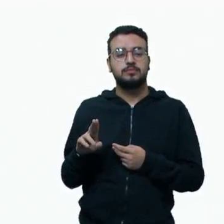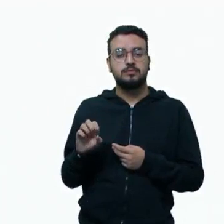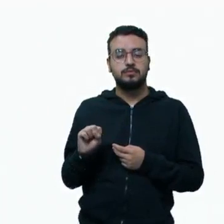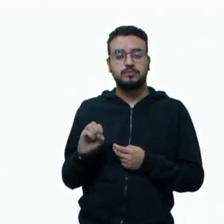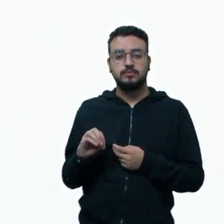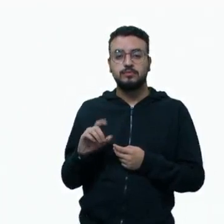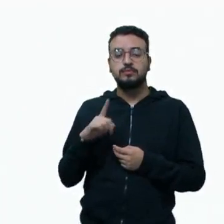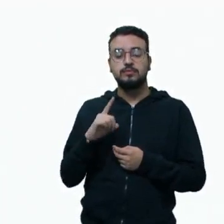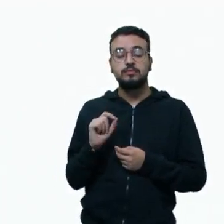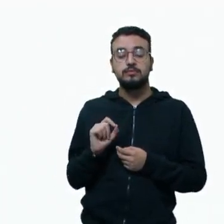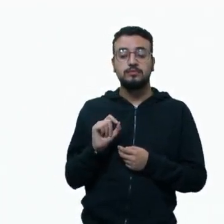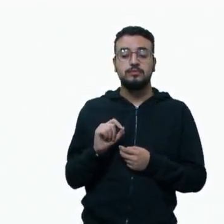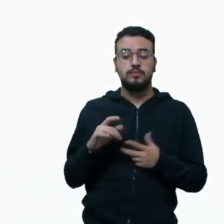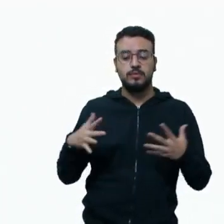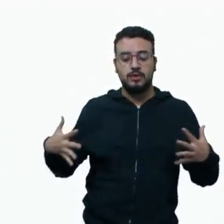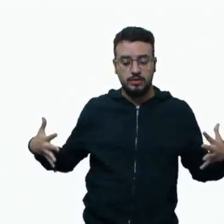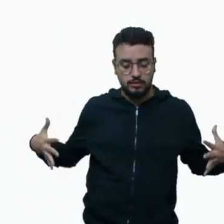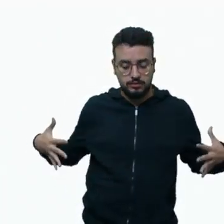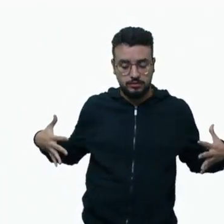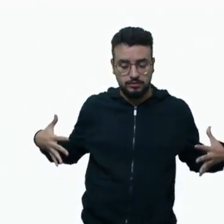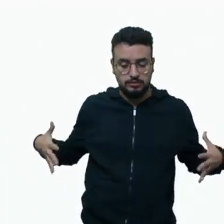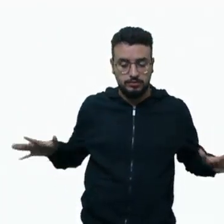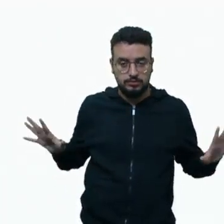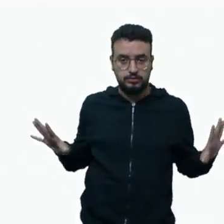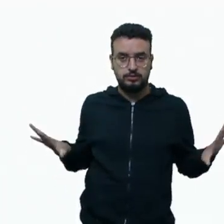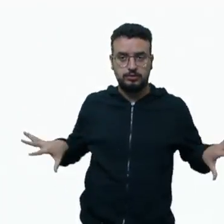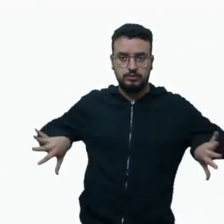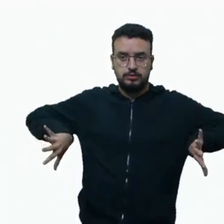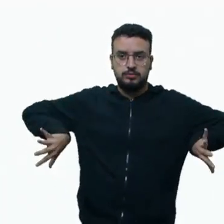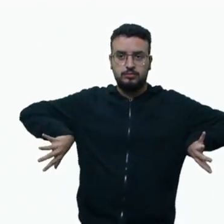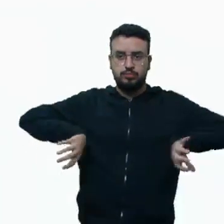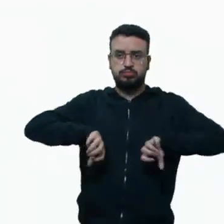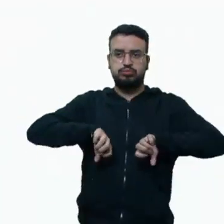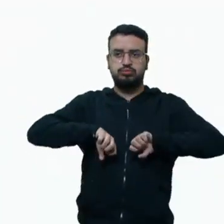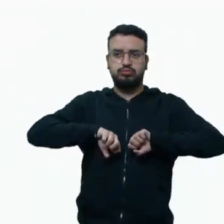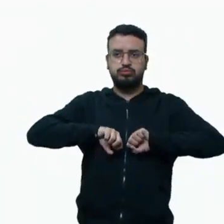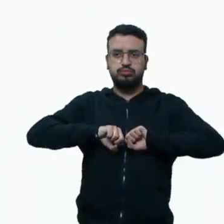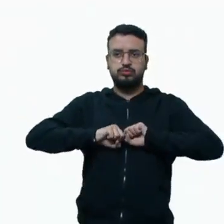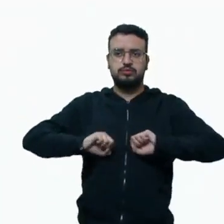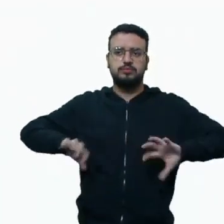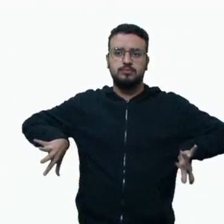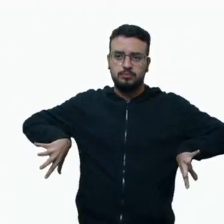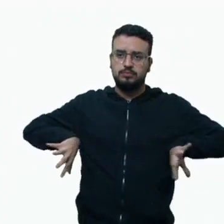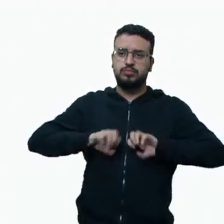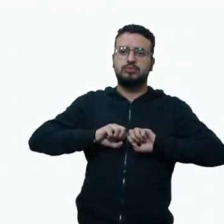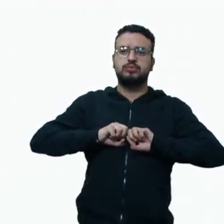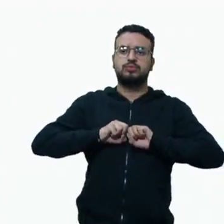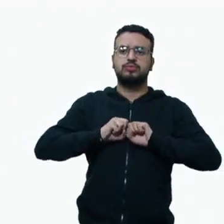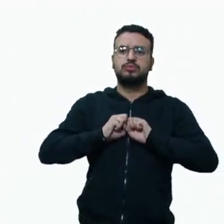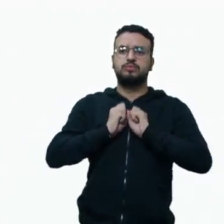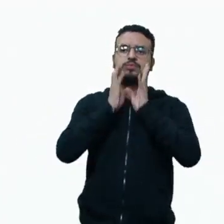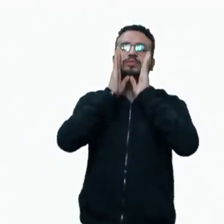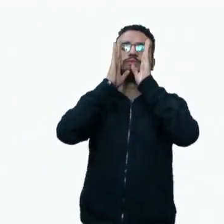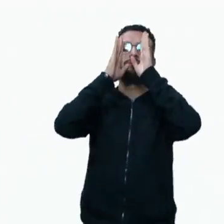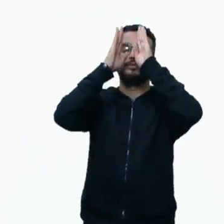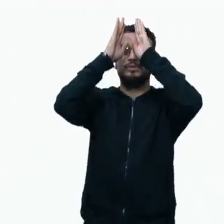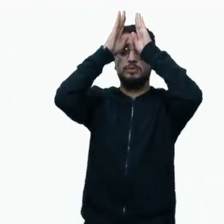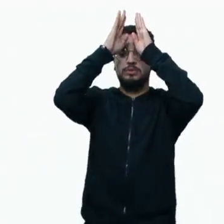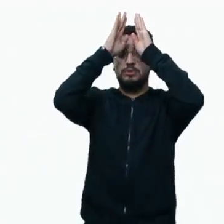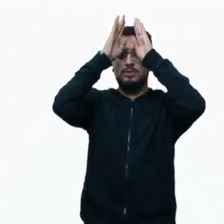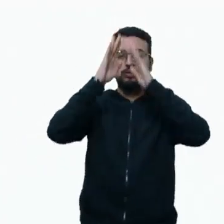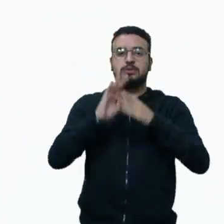ascendente, que ele conduz impulsos dos receptores sensitivos periféricos do corpo para o encéfalo.